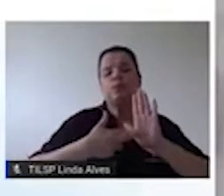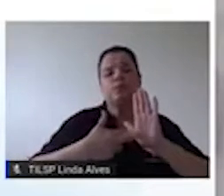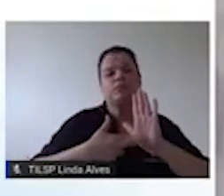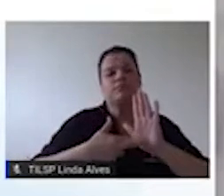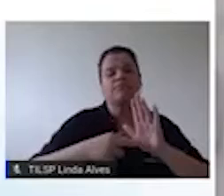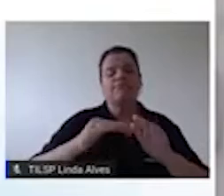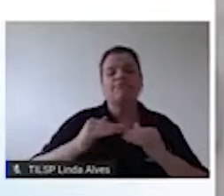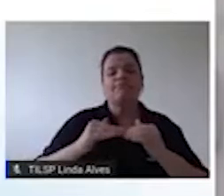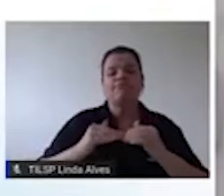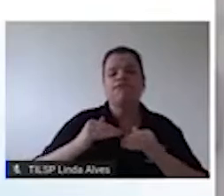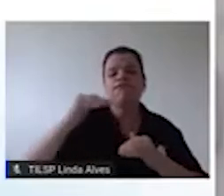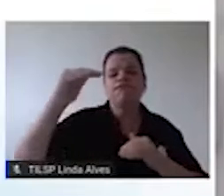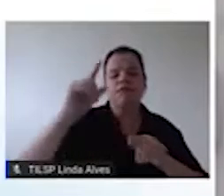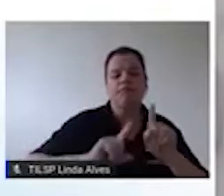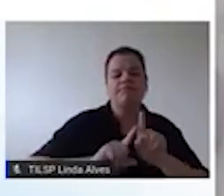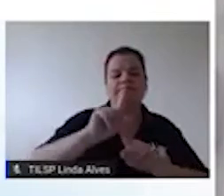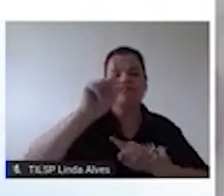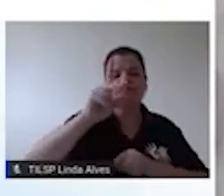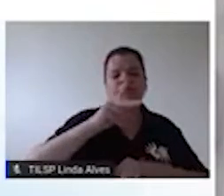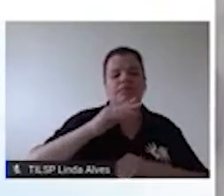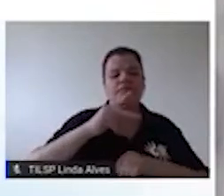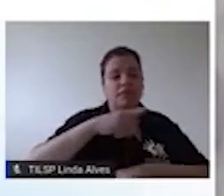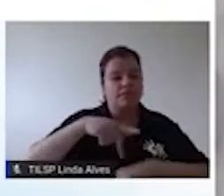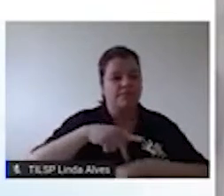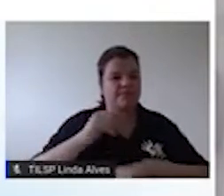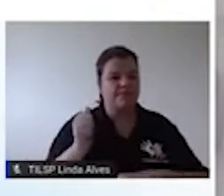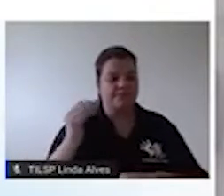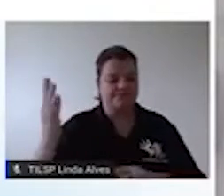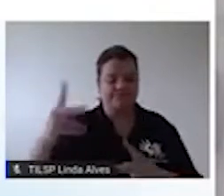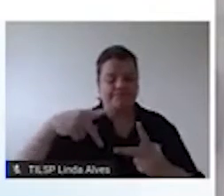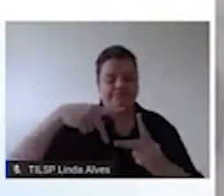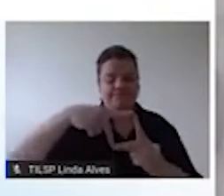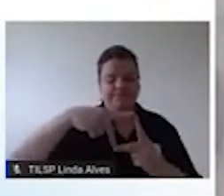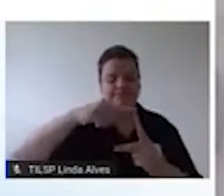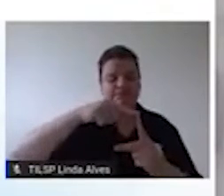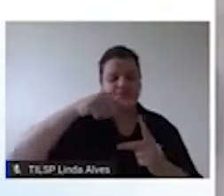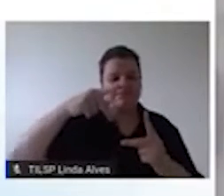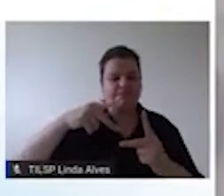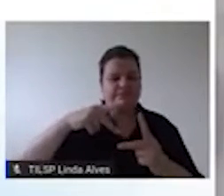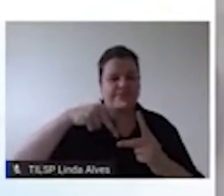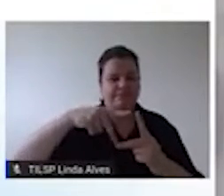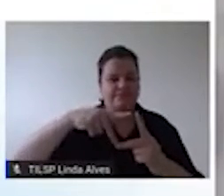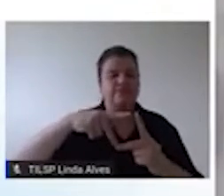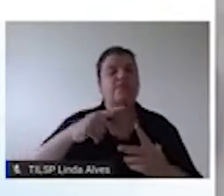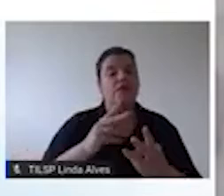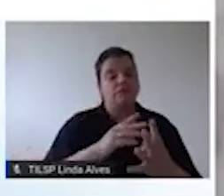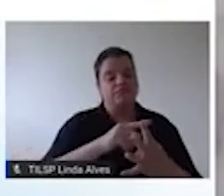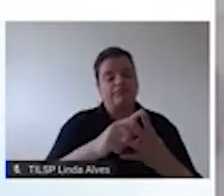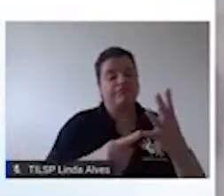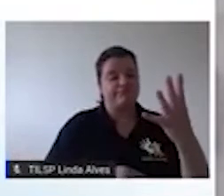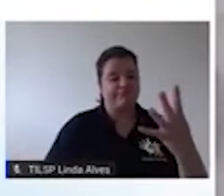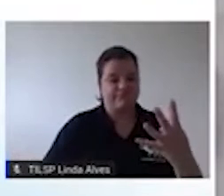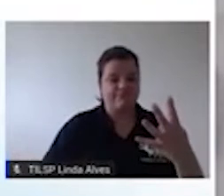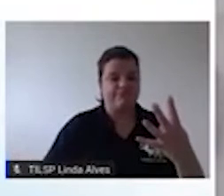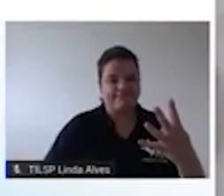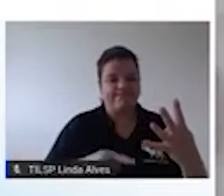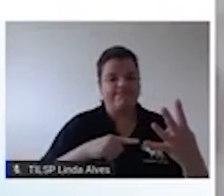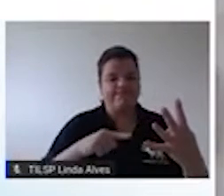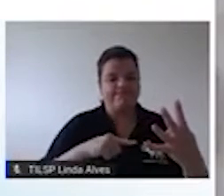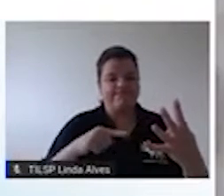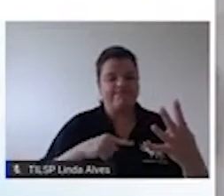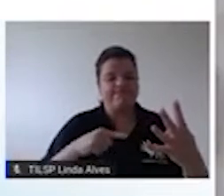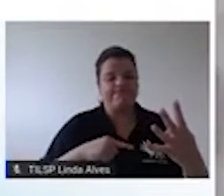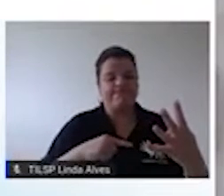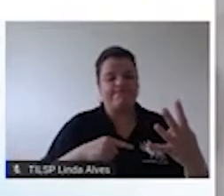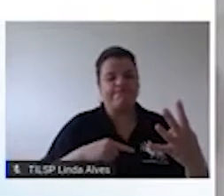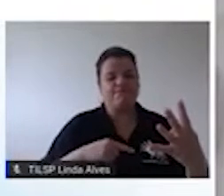projeção internacional. Bom, esses 4, digamos, vértices, né, eles,